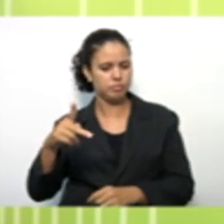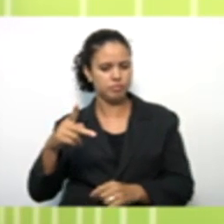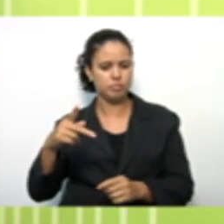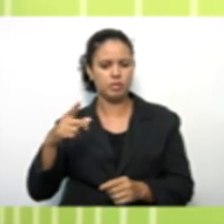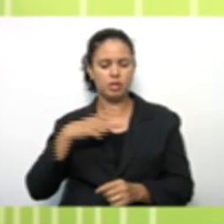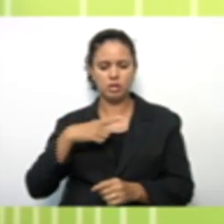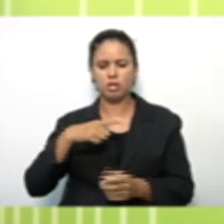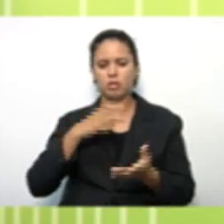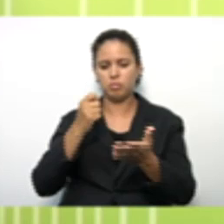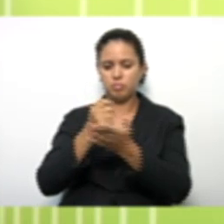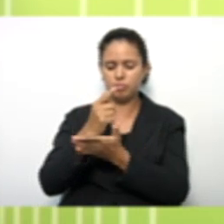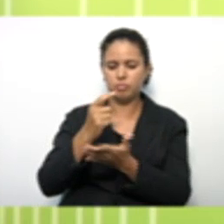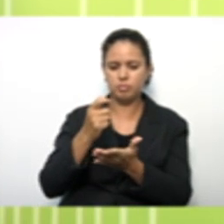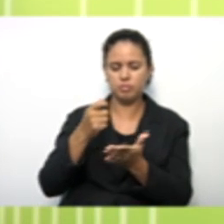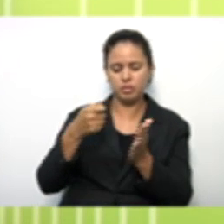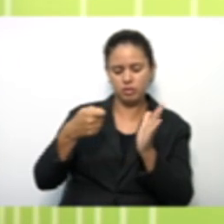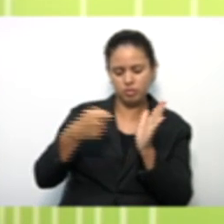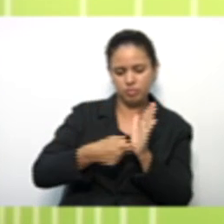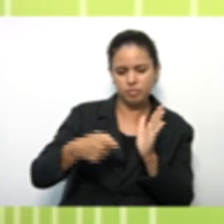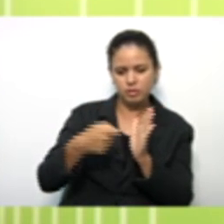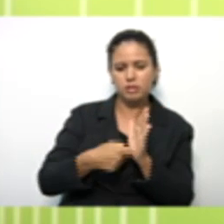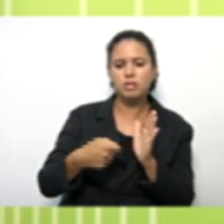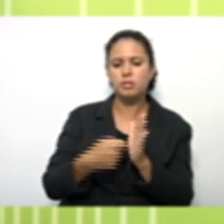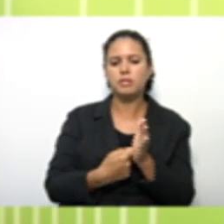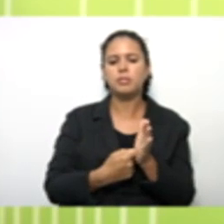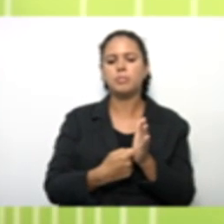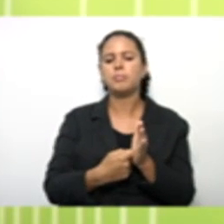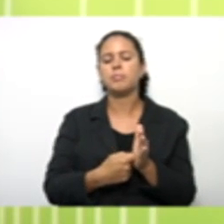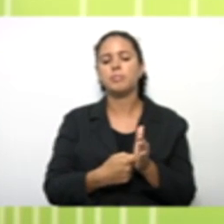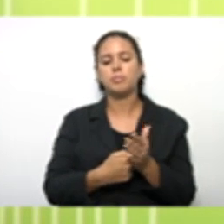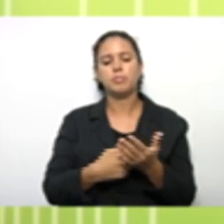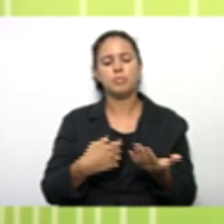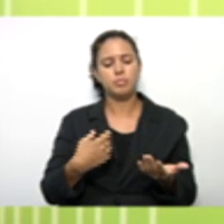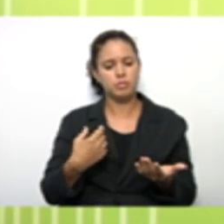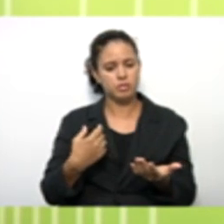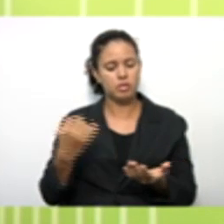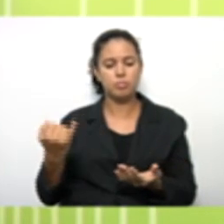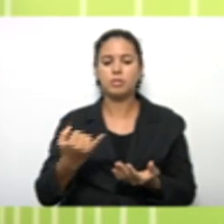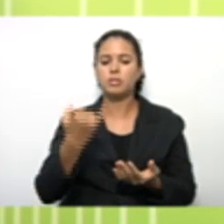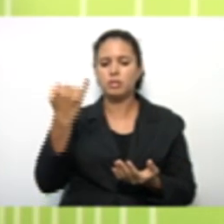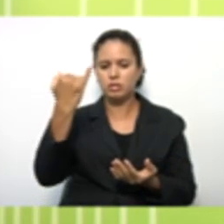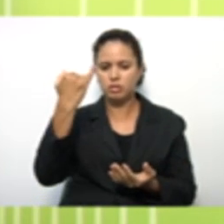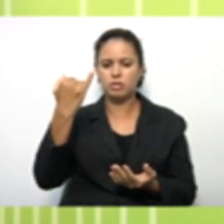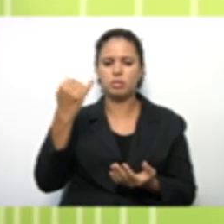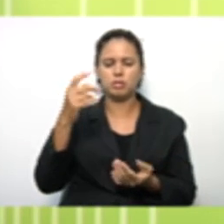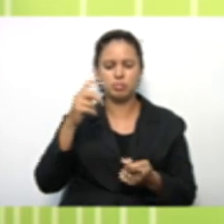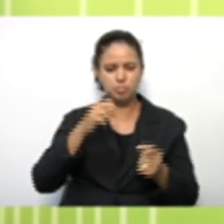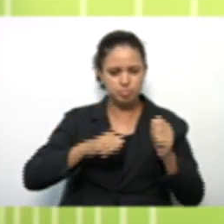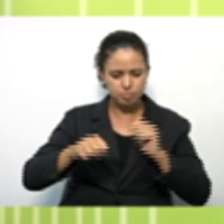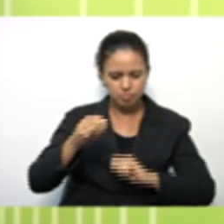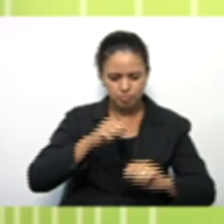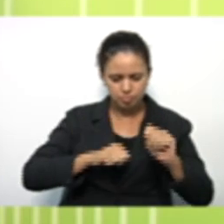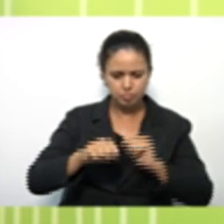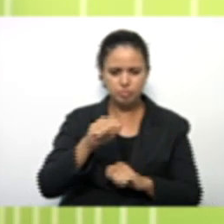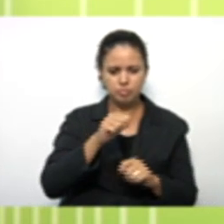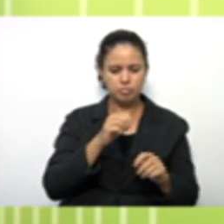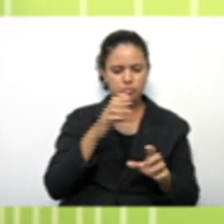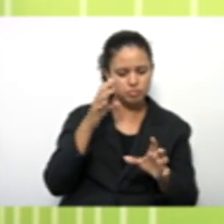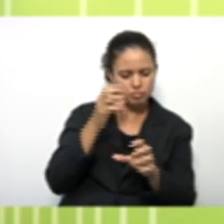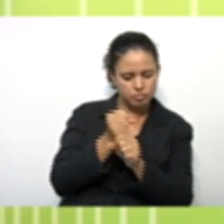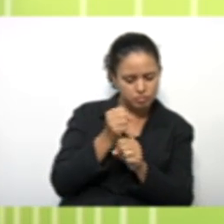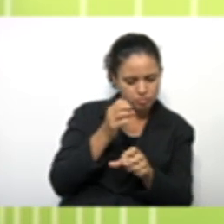Não é só algo ruim, é interessante se for bem administrado pelos seus administradores